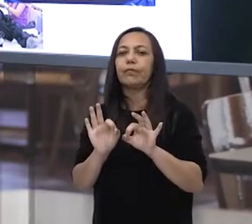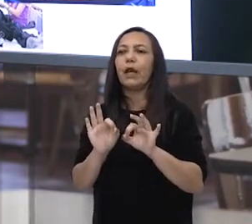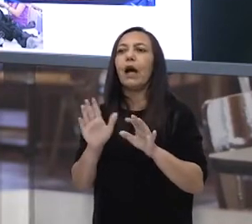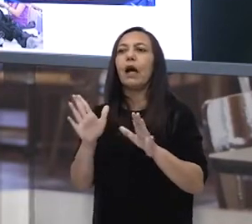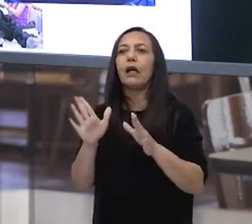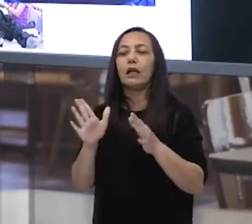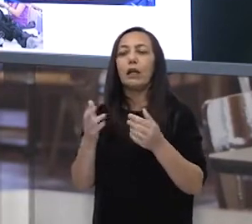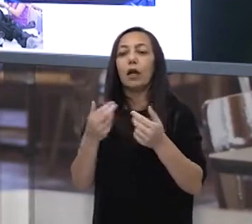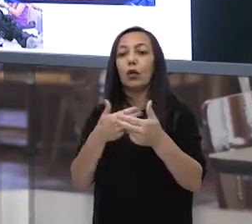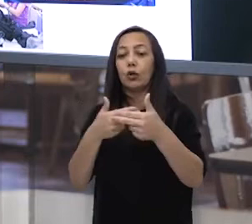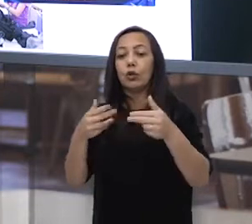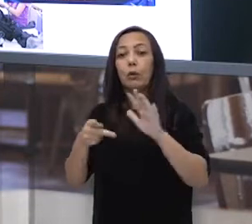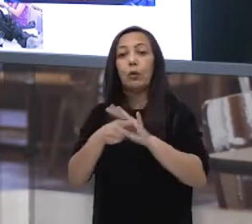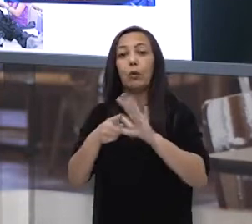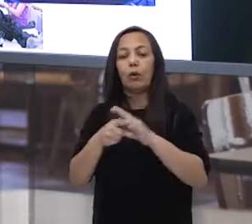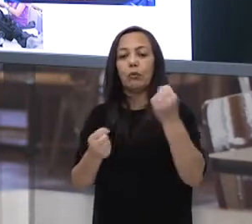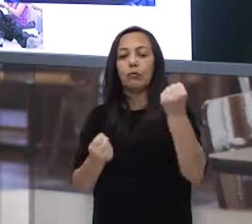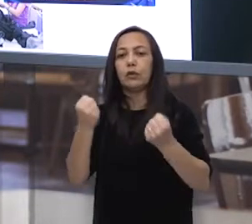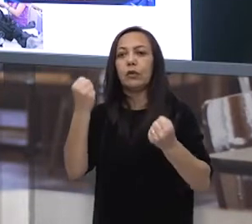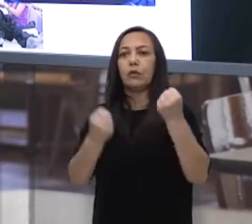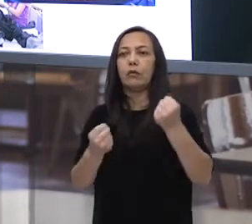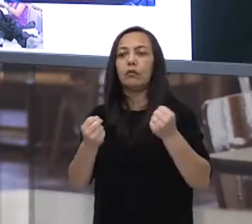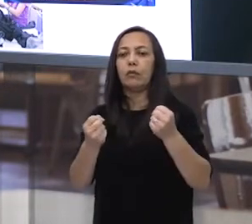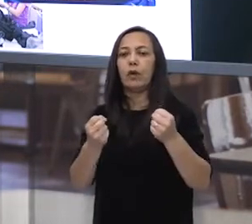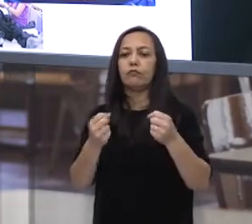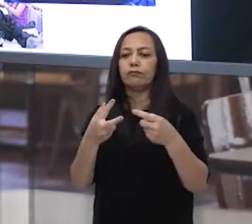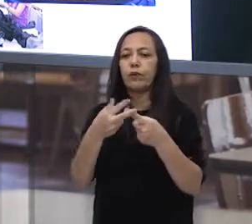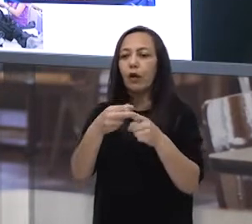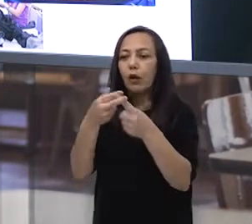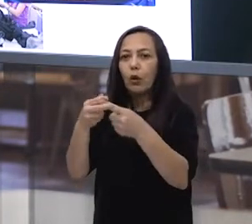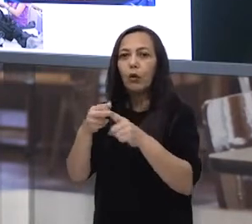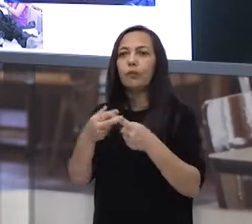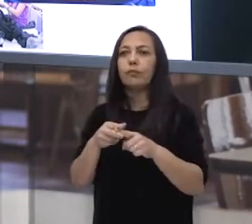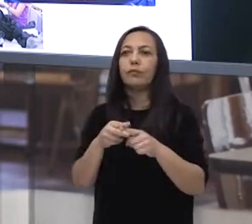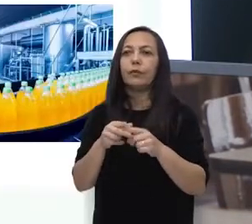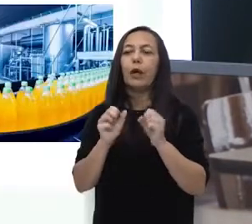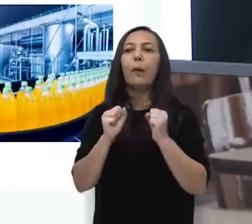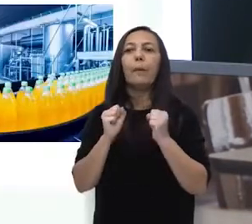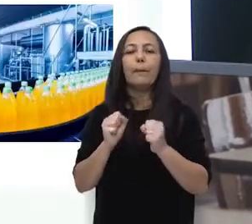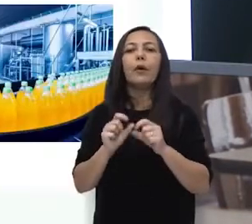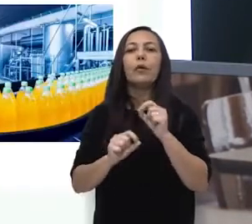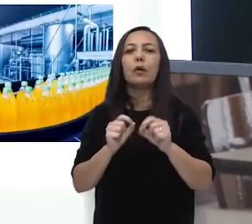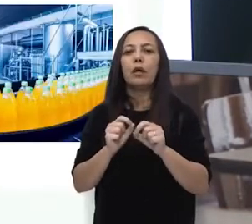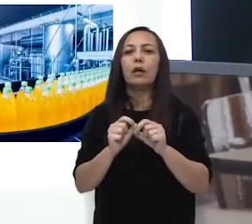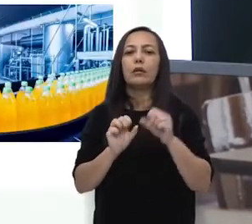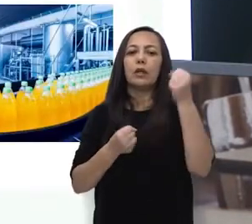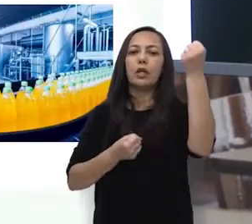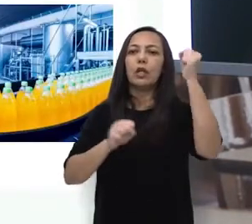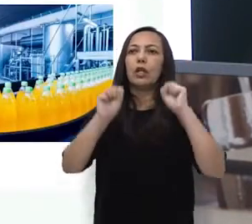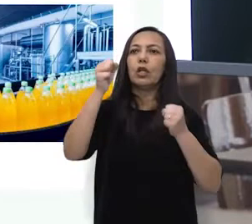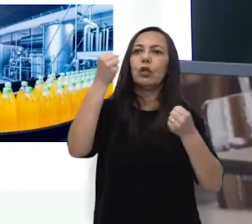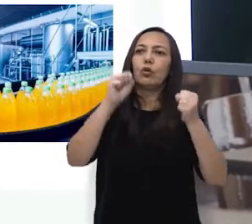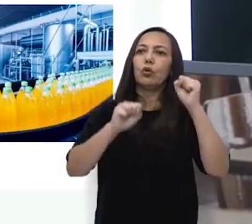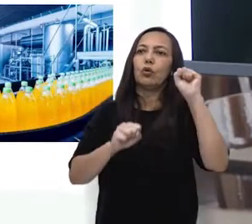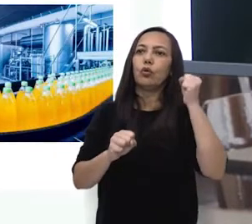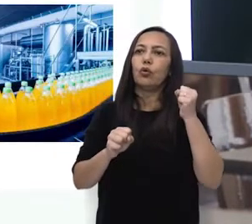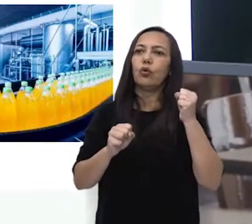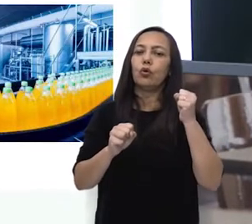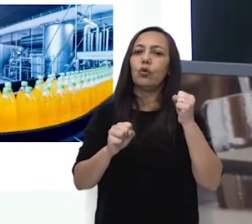montada justamente na indústria de bens de consumo, que pode ser dividida em indústrias de bens de consumo